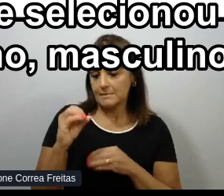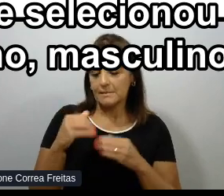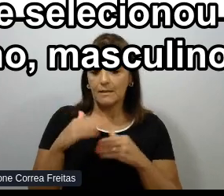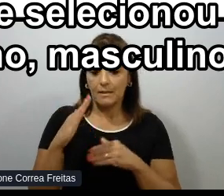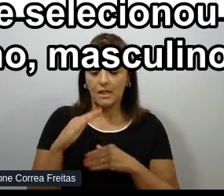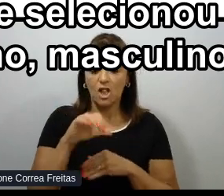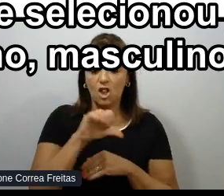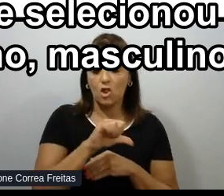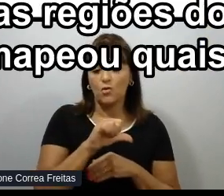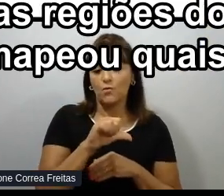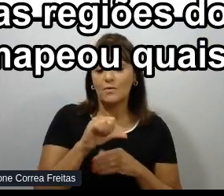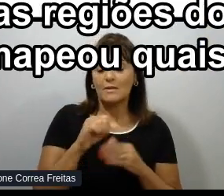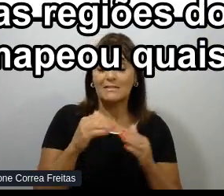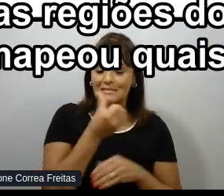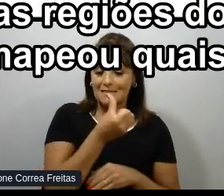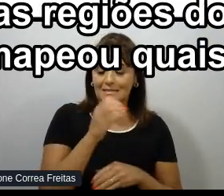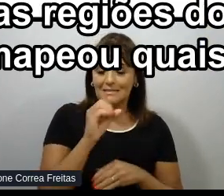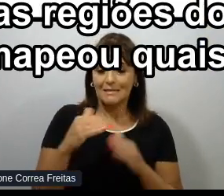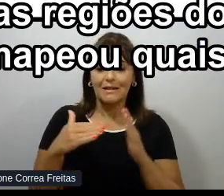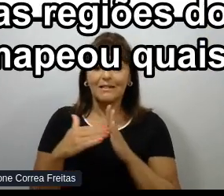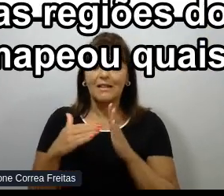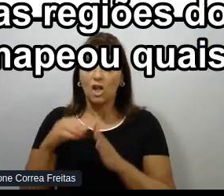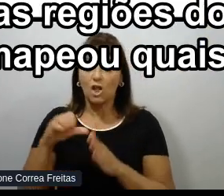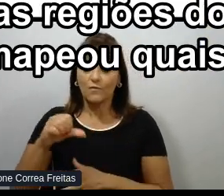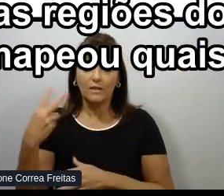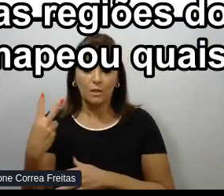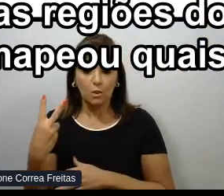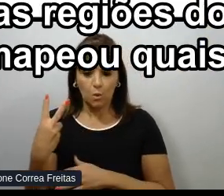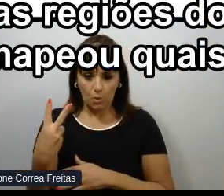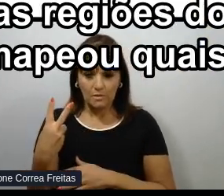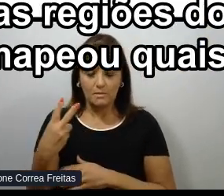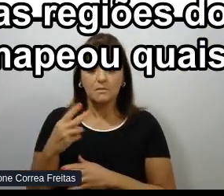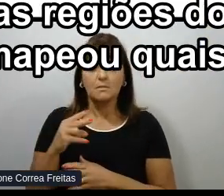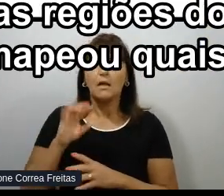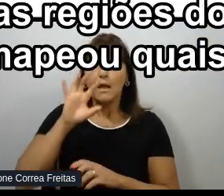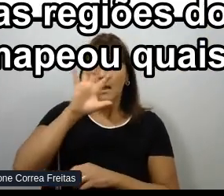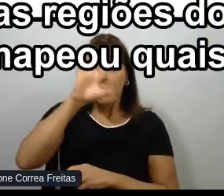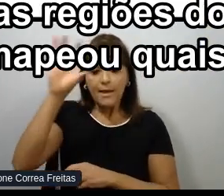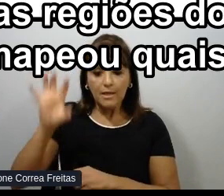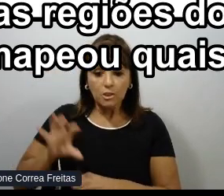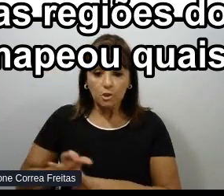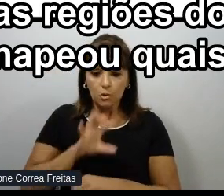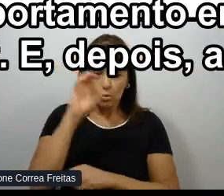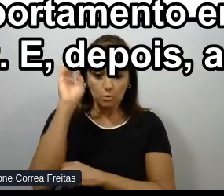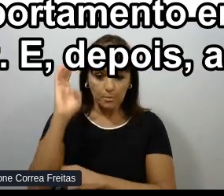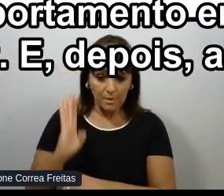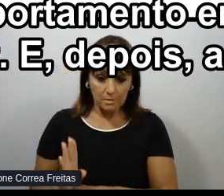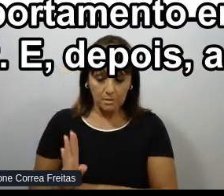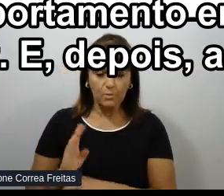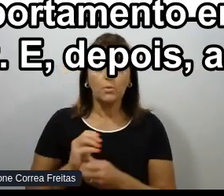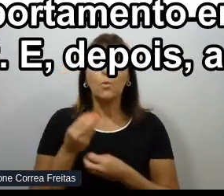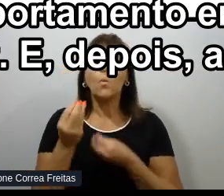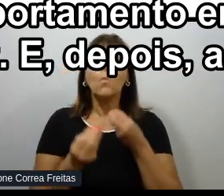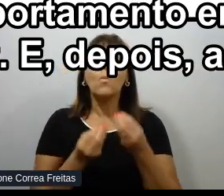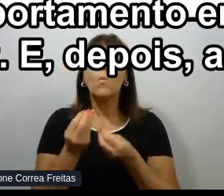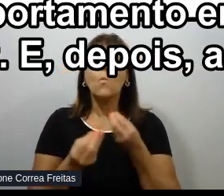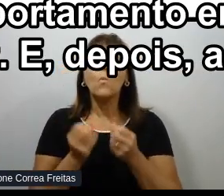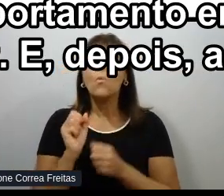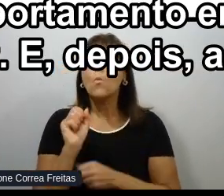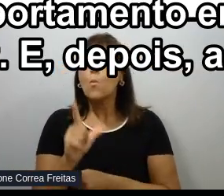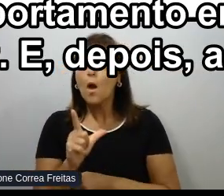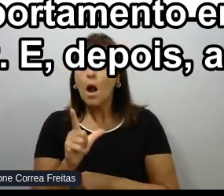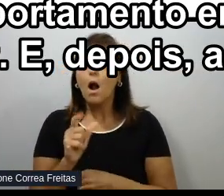Vou mostrar um pouco do cenário da nossa pesquisa. A população idosa do Brasil, ela vai dobrar de número daqui 20